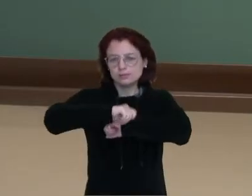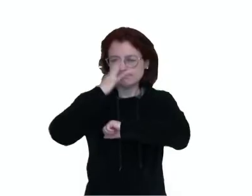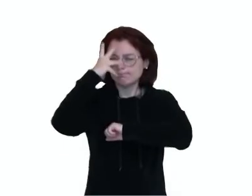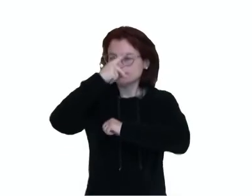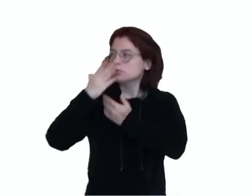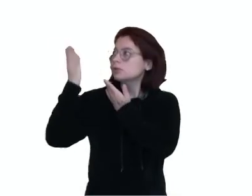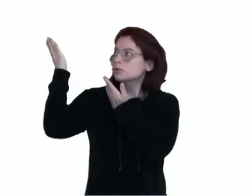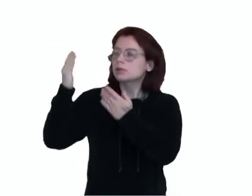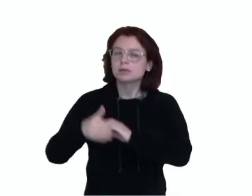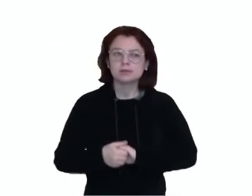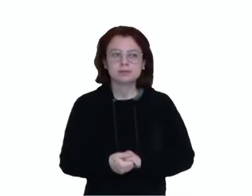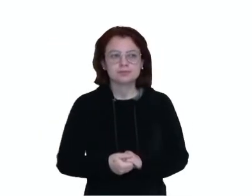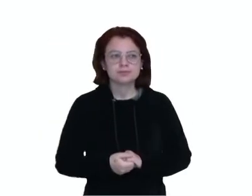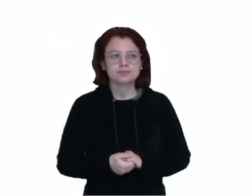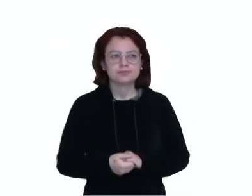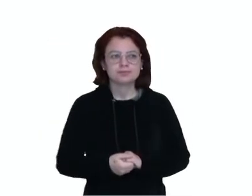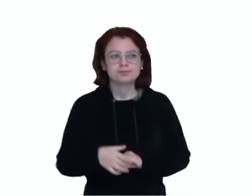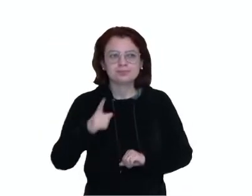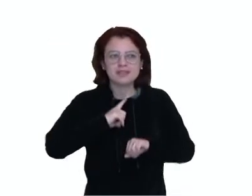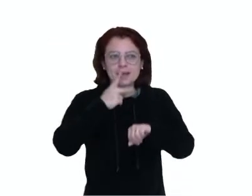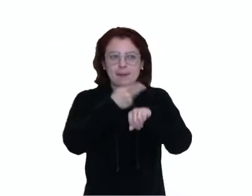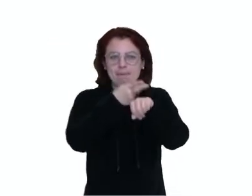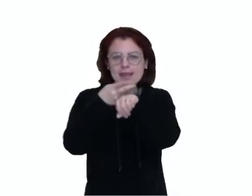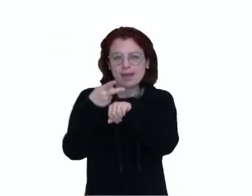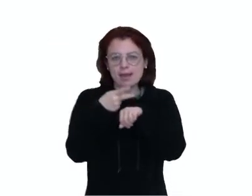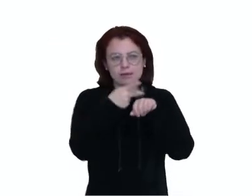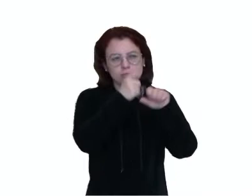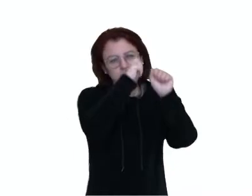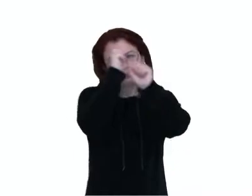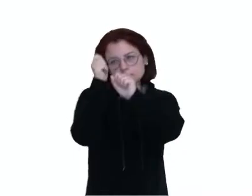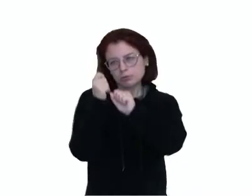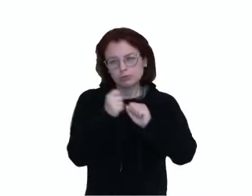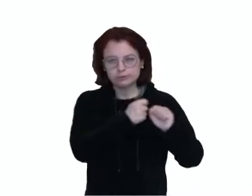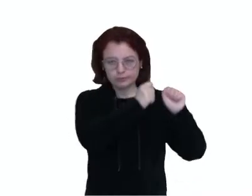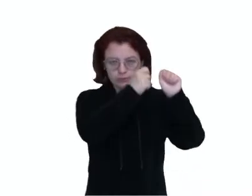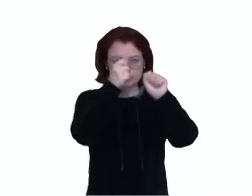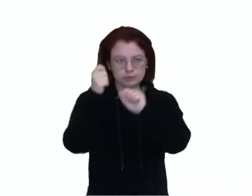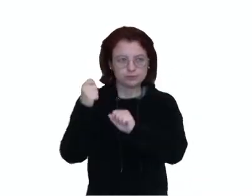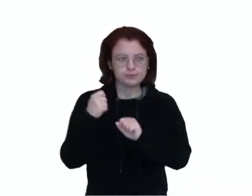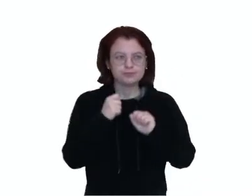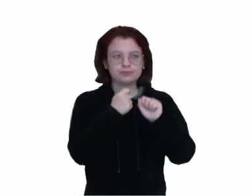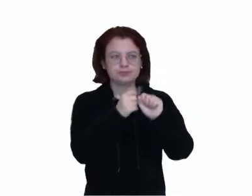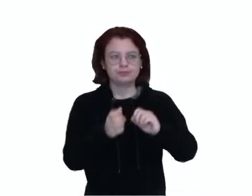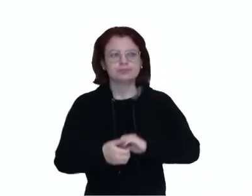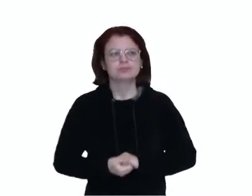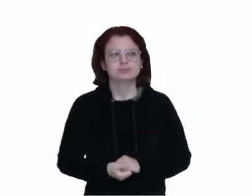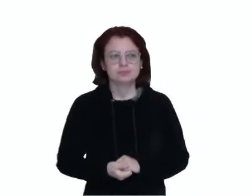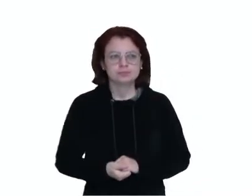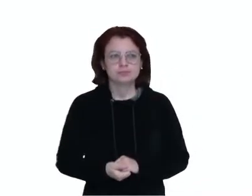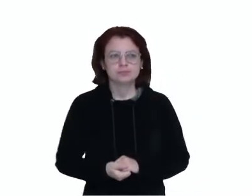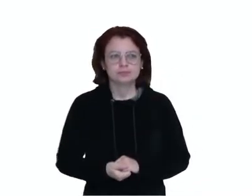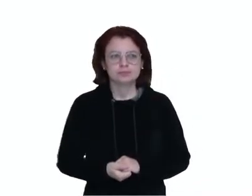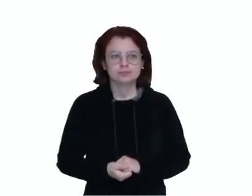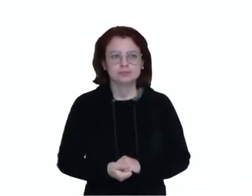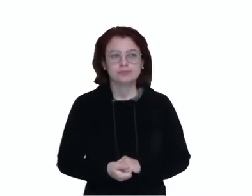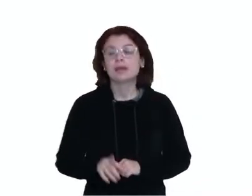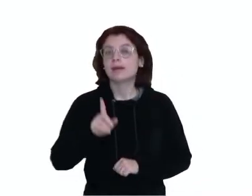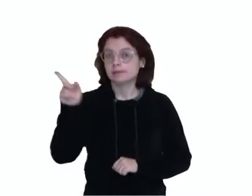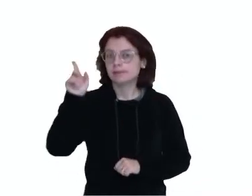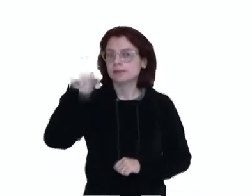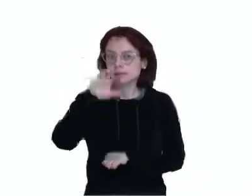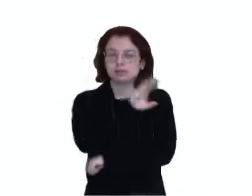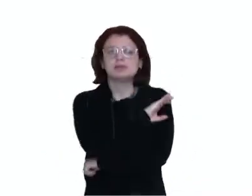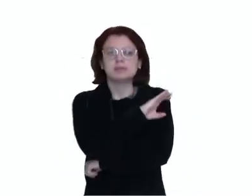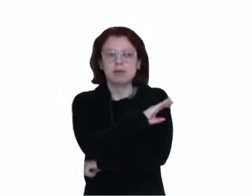isso. Ruínas da cidade de Persépolis, que foi também, né, uma capital,